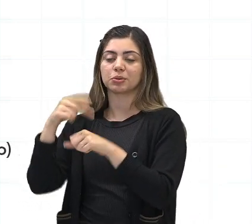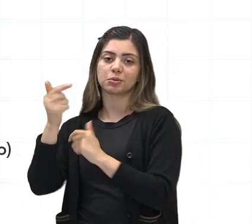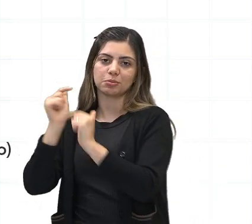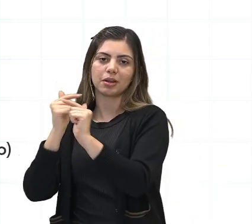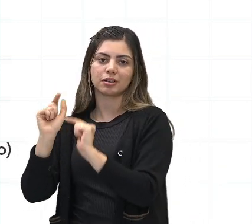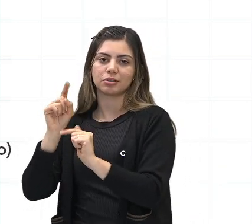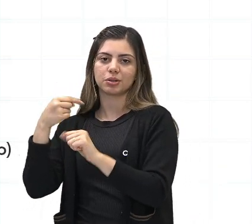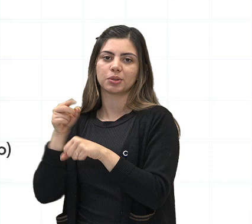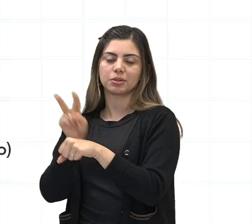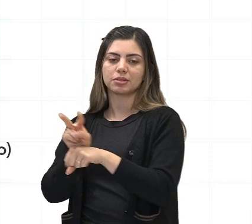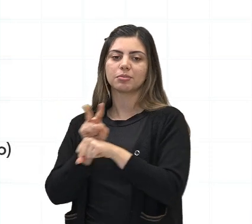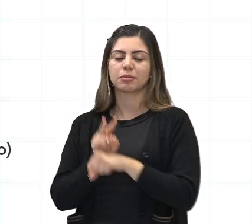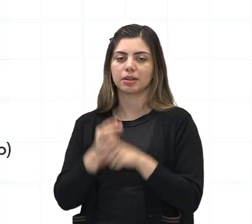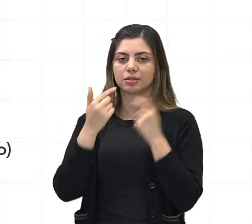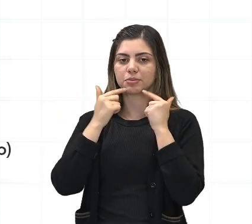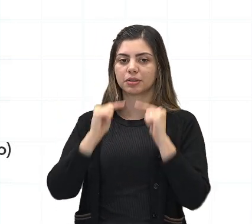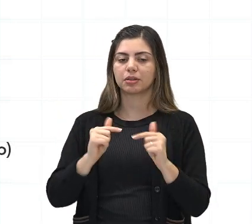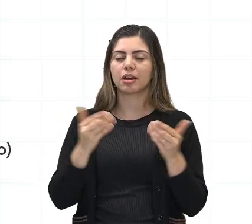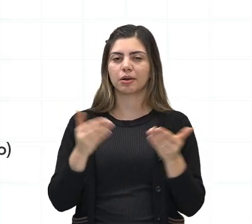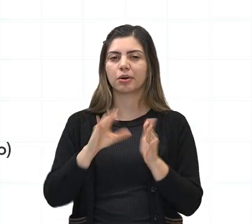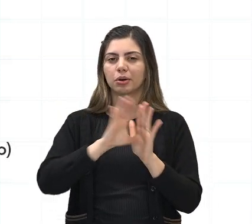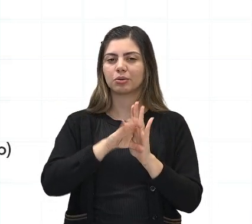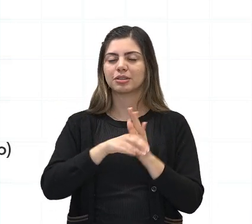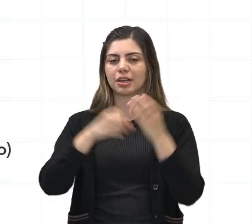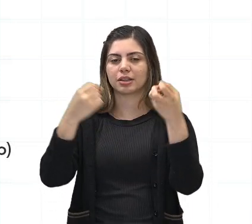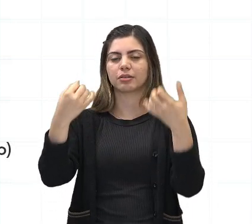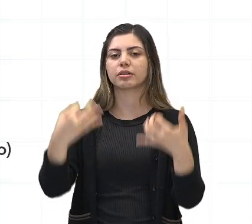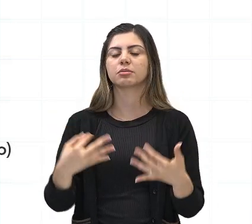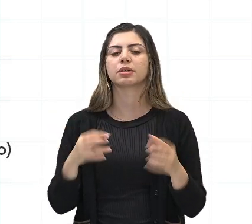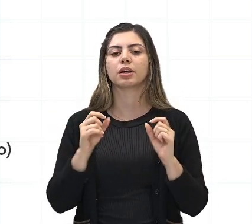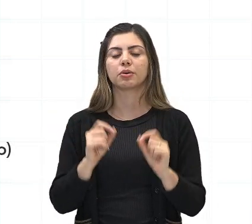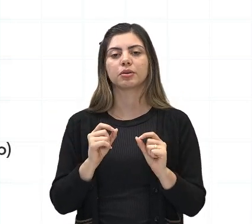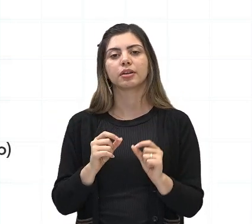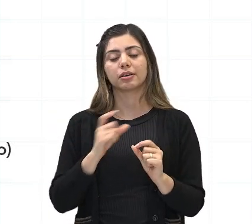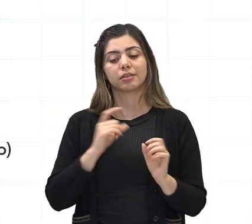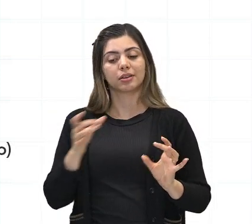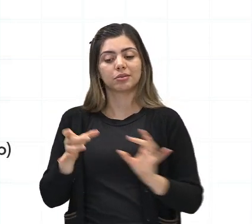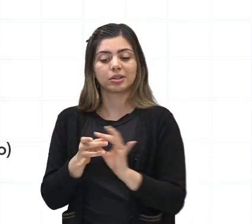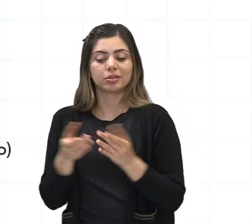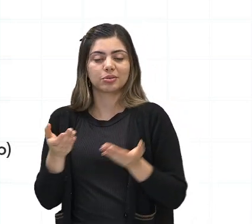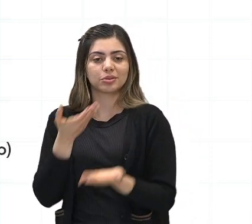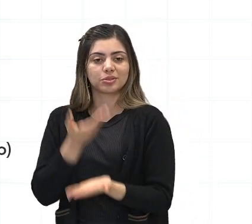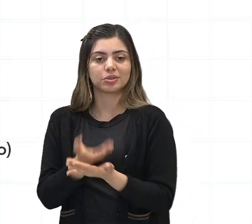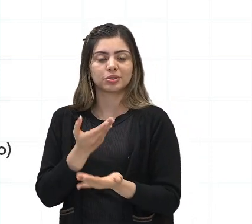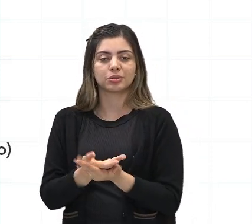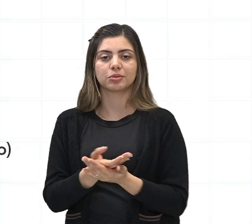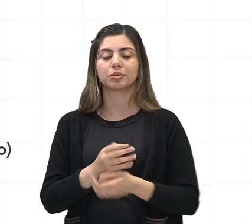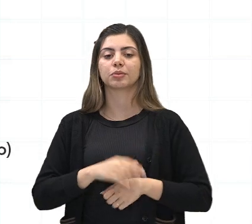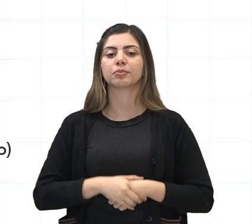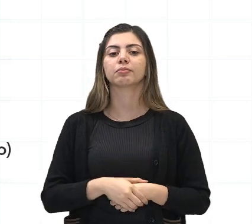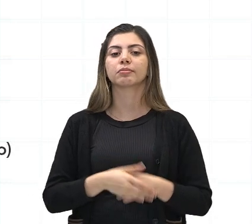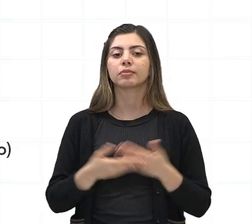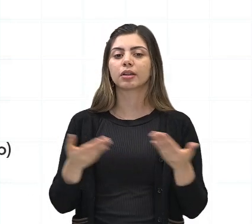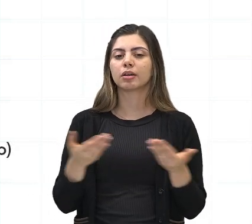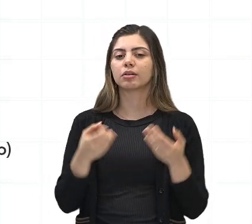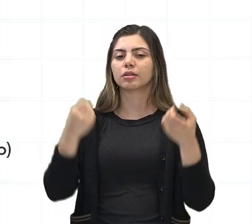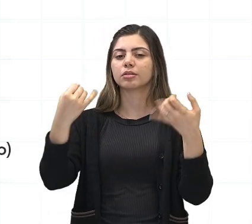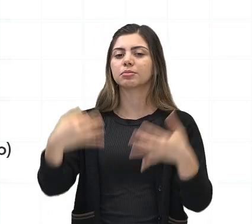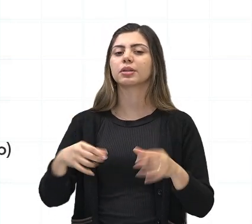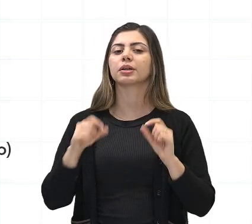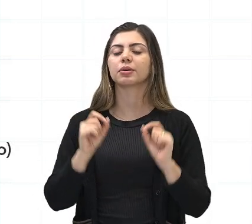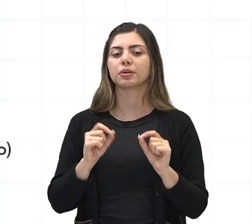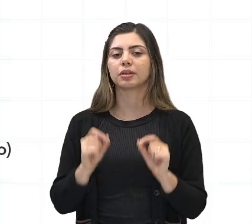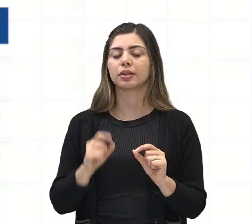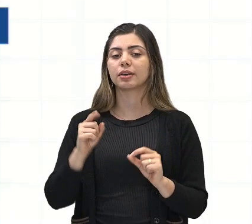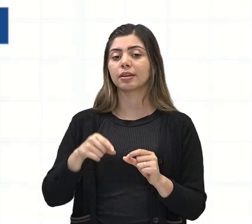Vamos falar um pouquinho agora dos alguns conceitos, né, que tem a ver com a aula de hoje. O primeiro deles trabalhando um pouquinho com